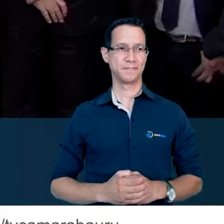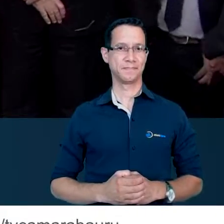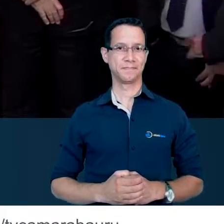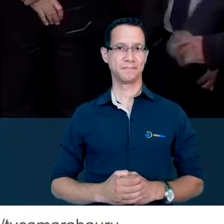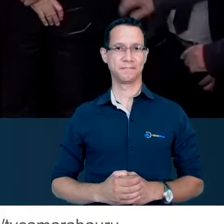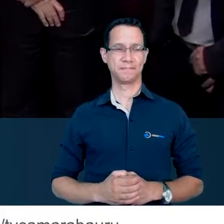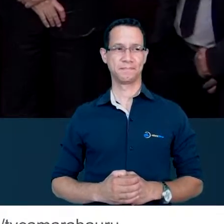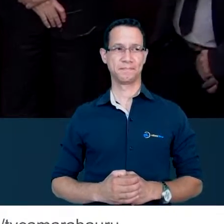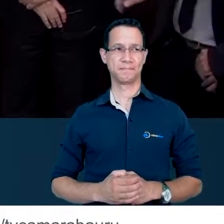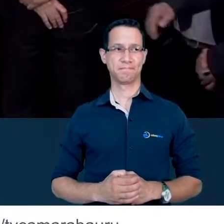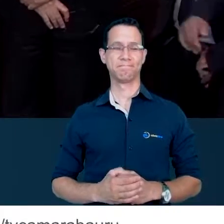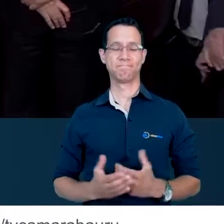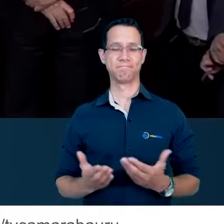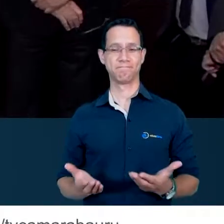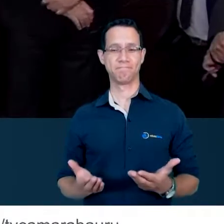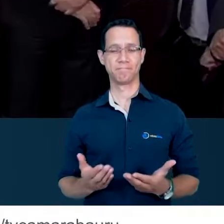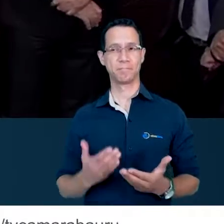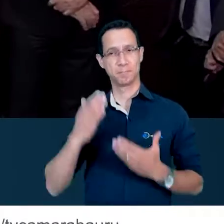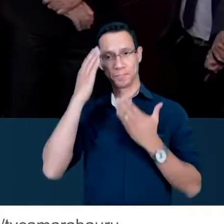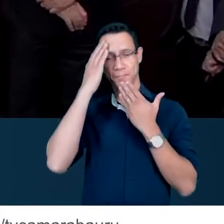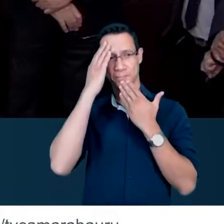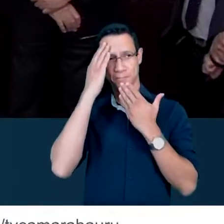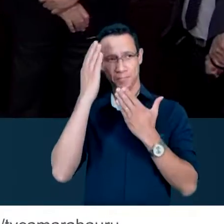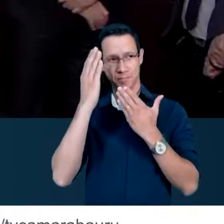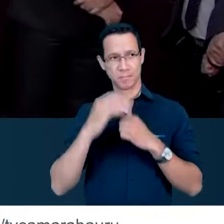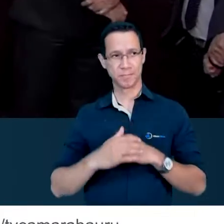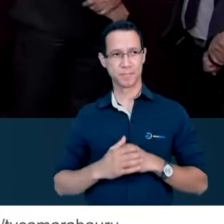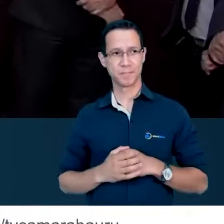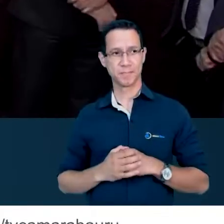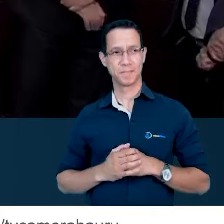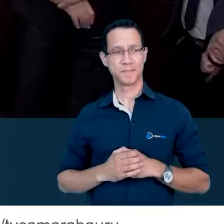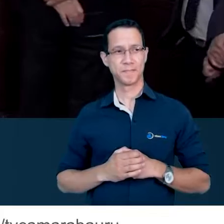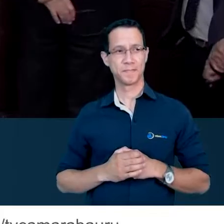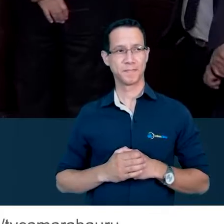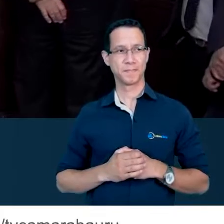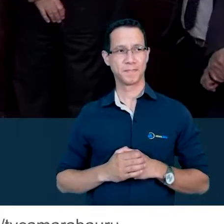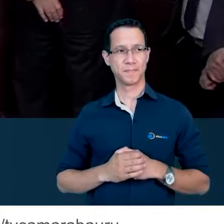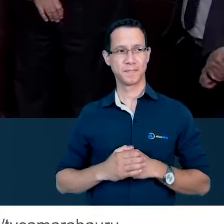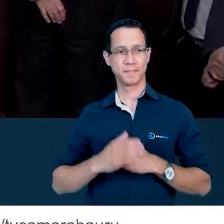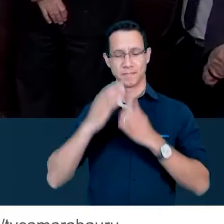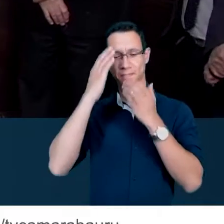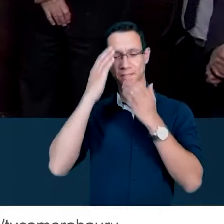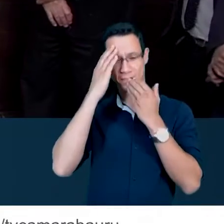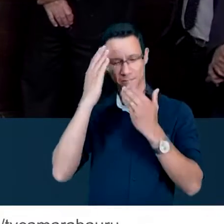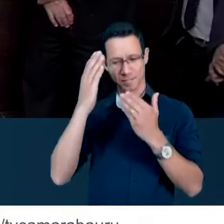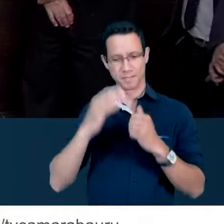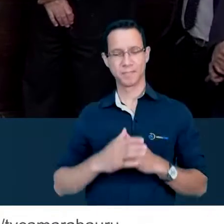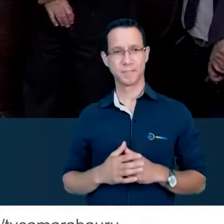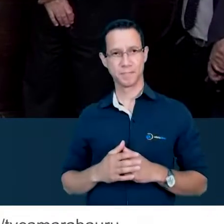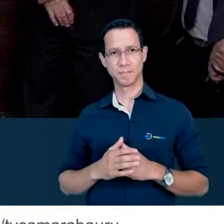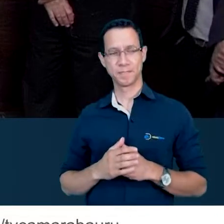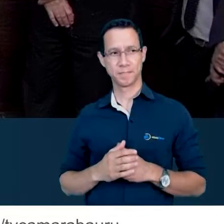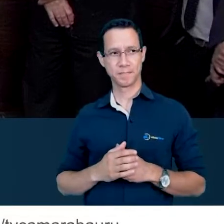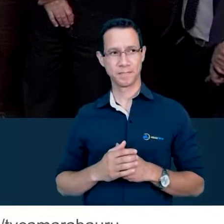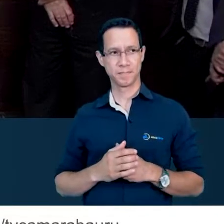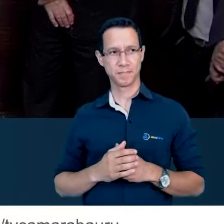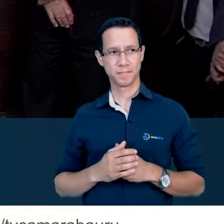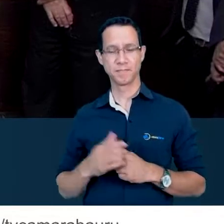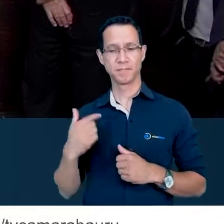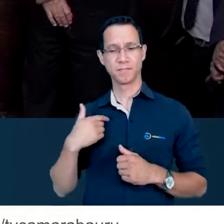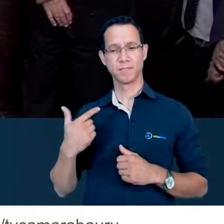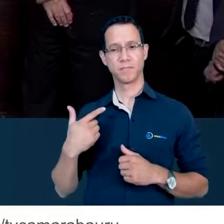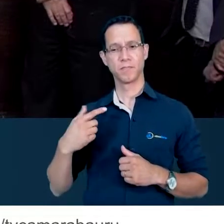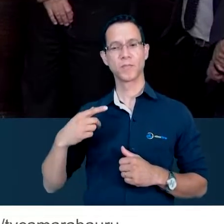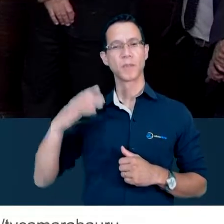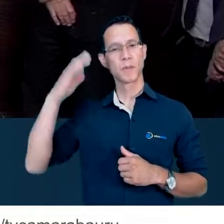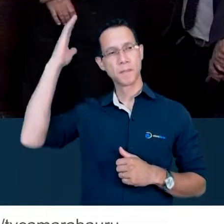Olha, só tenho a agradecer a Bauru. Só agradecimento a Bauru que me recolheu, que eu sou um paranaense,